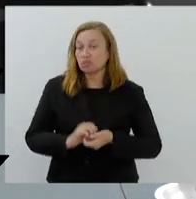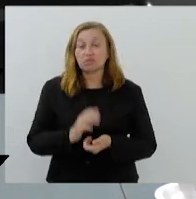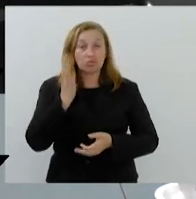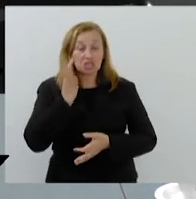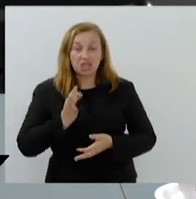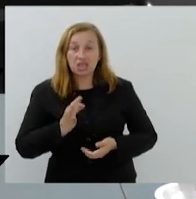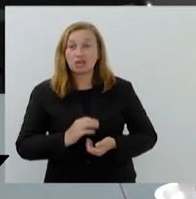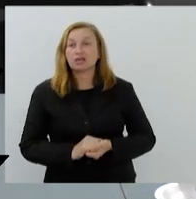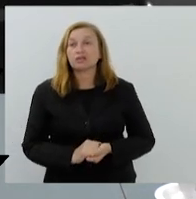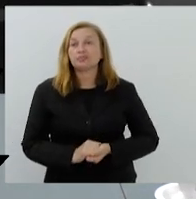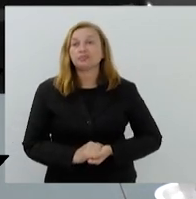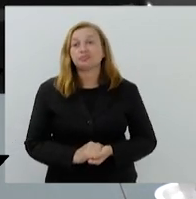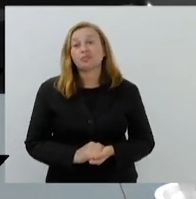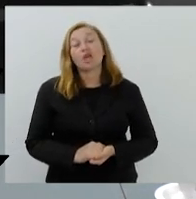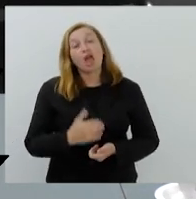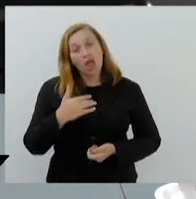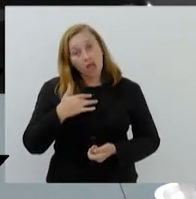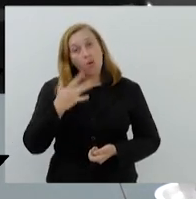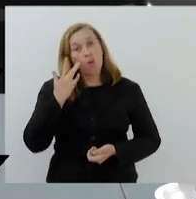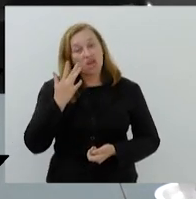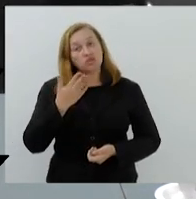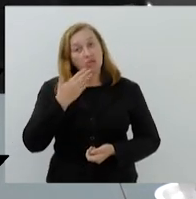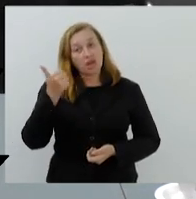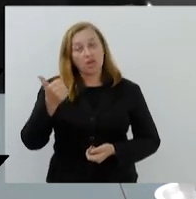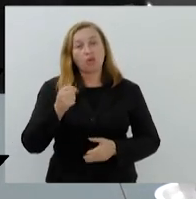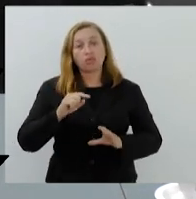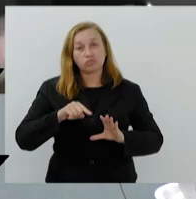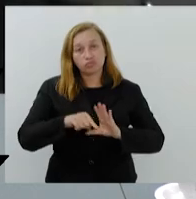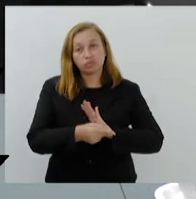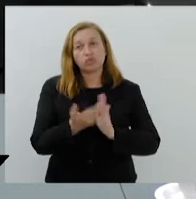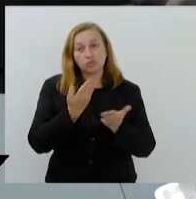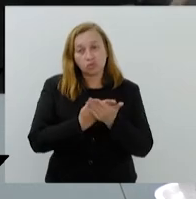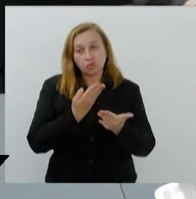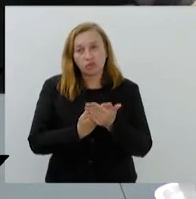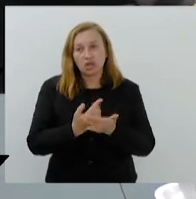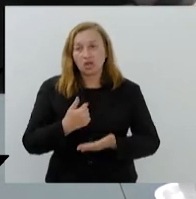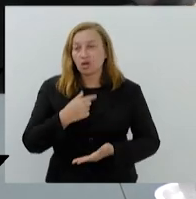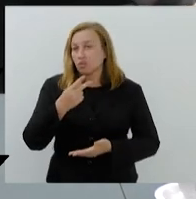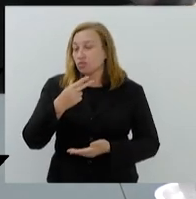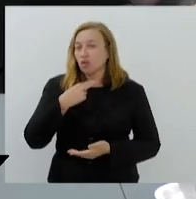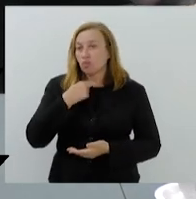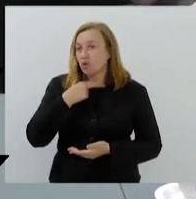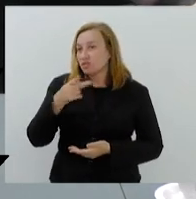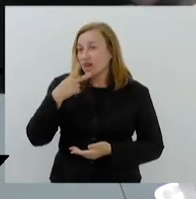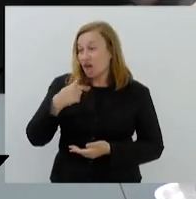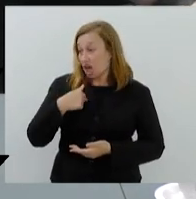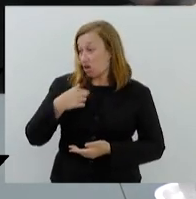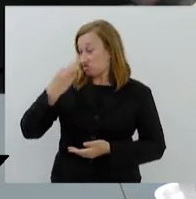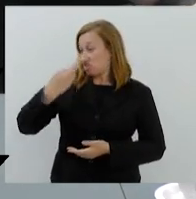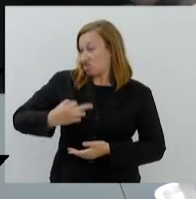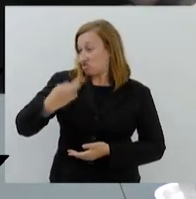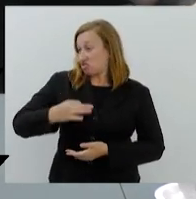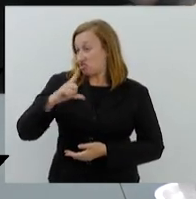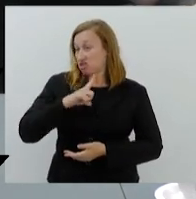debatida, mas eu merecia esse aprofundamento, porque eu não posso dizer que eu tenho absoluta certeza. Eu também estou igualzinho a Vossa